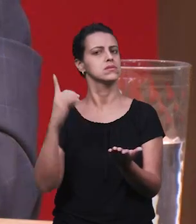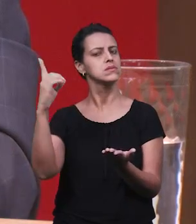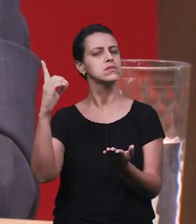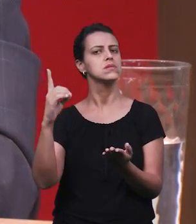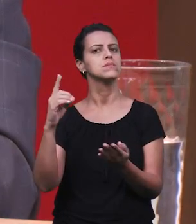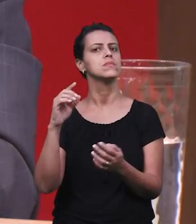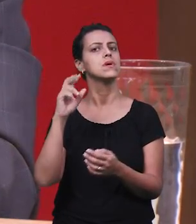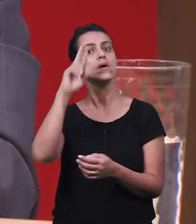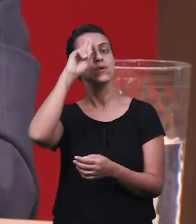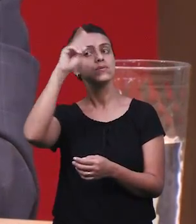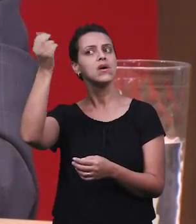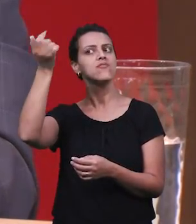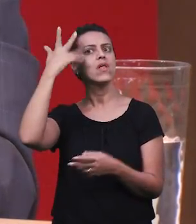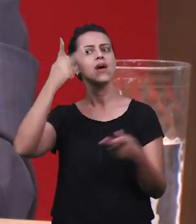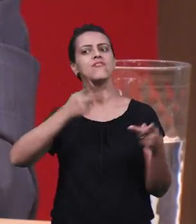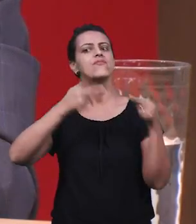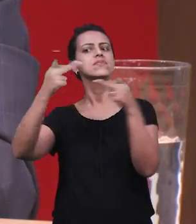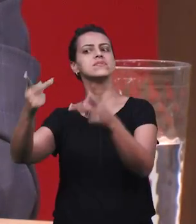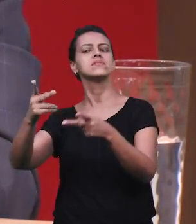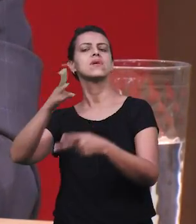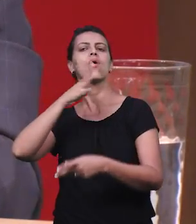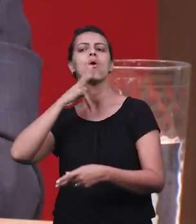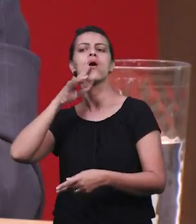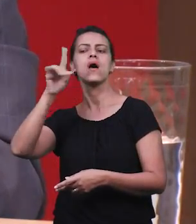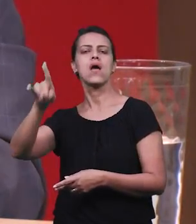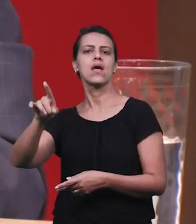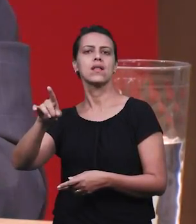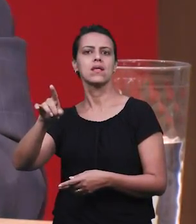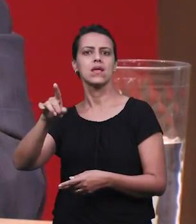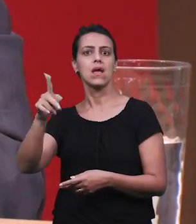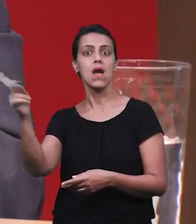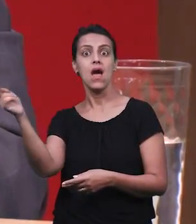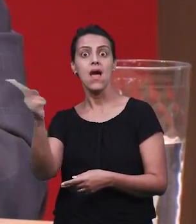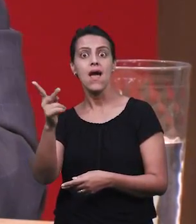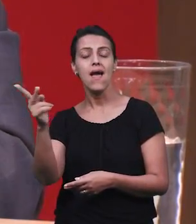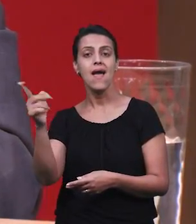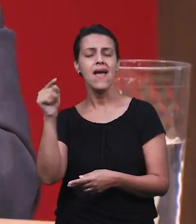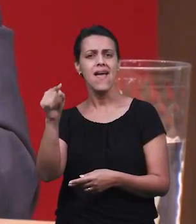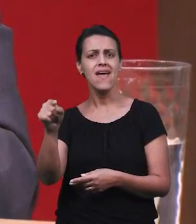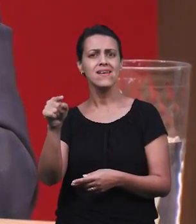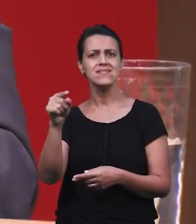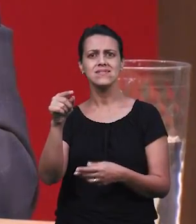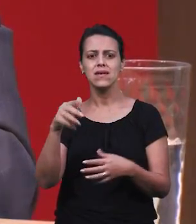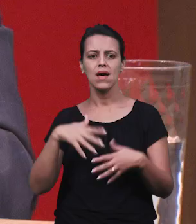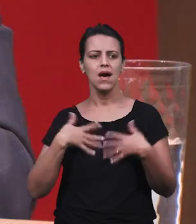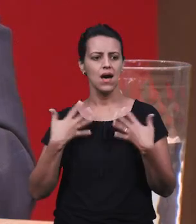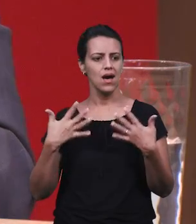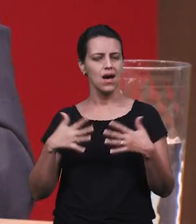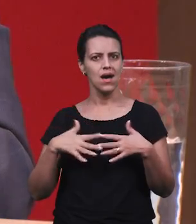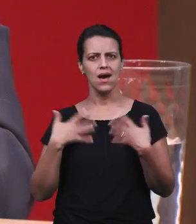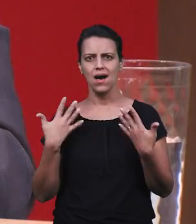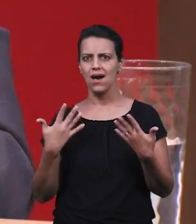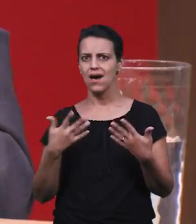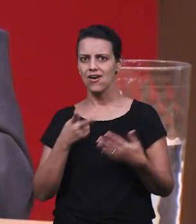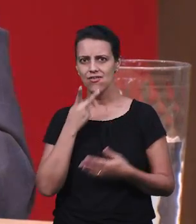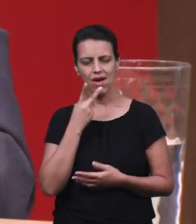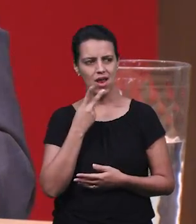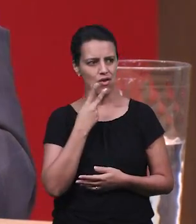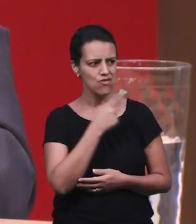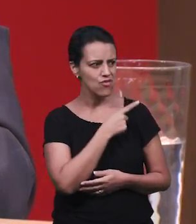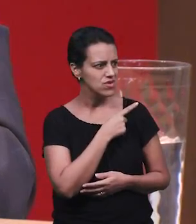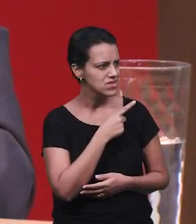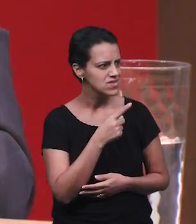o senhor deu uma revelação que fizesse uma visita. Esses homens ficaram tão empolgados, o da Bélgica, por exemplo, disse: olha, vocês